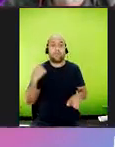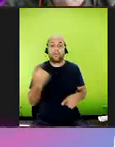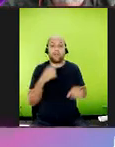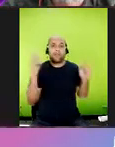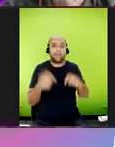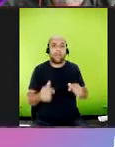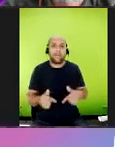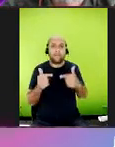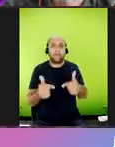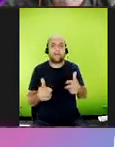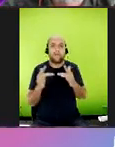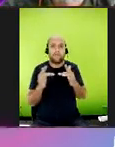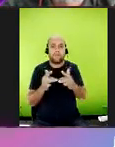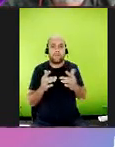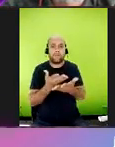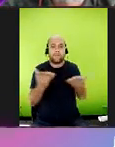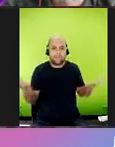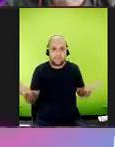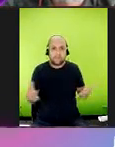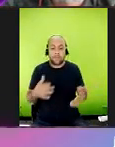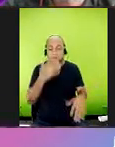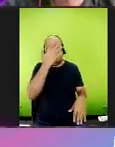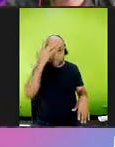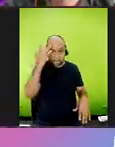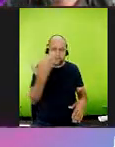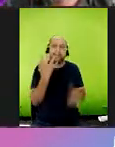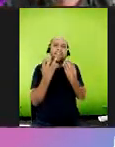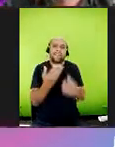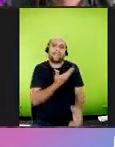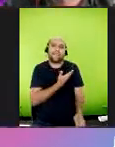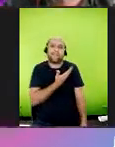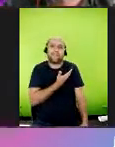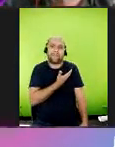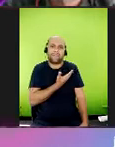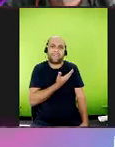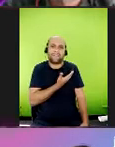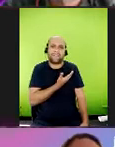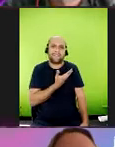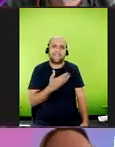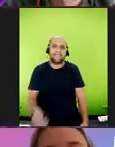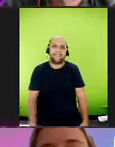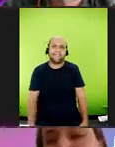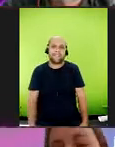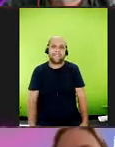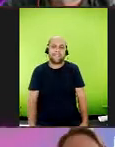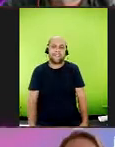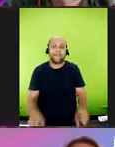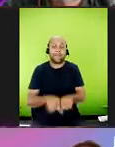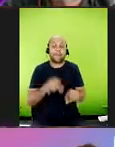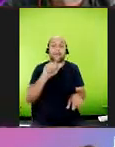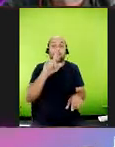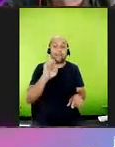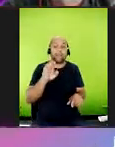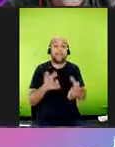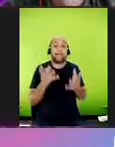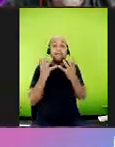conexão com você muita atenção que queriam seus amigos também e a Lei queria que você